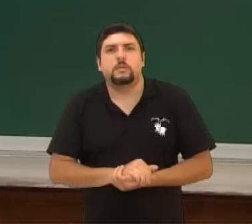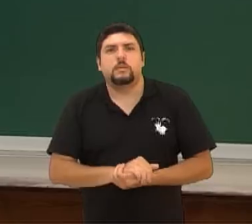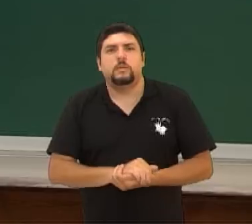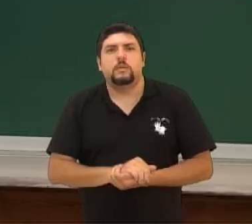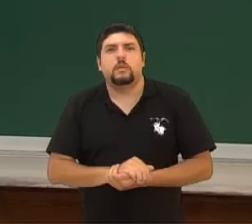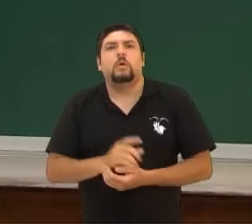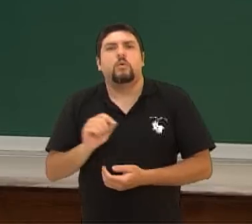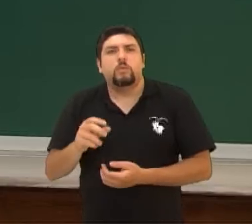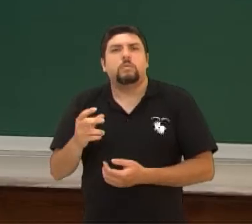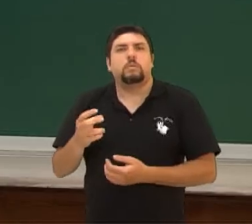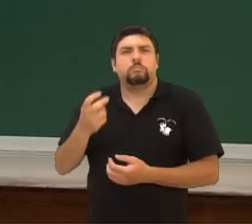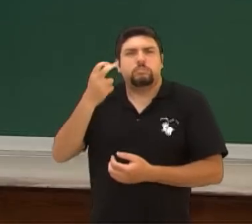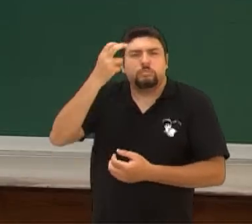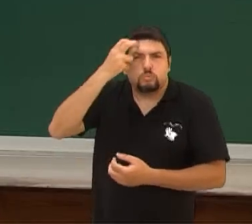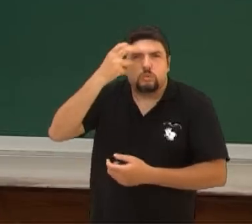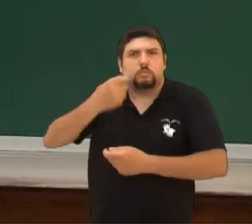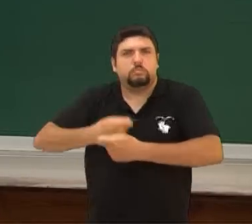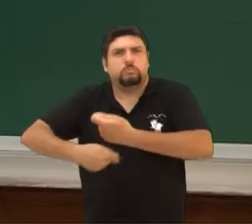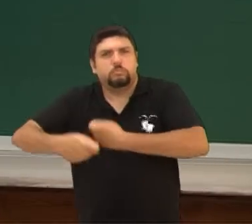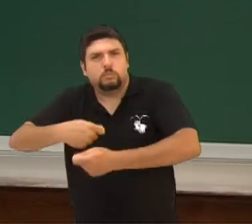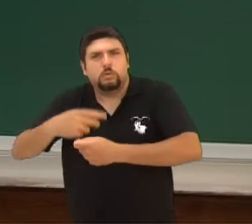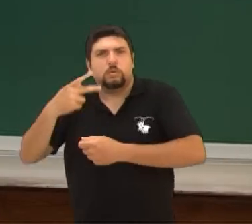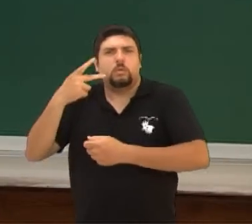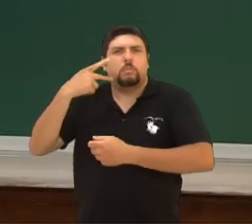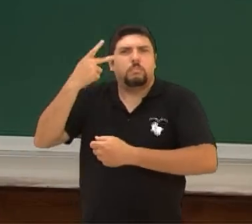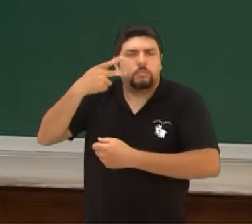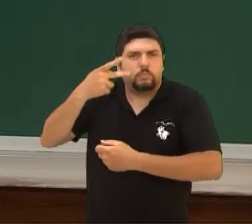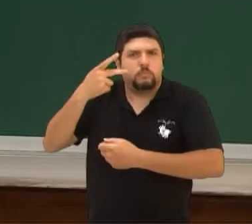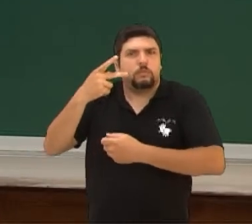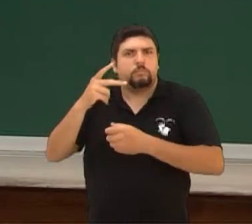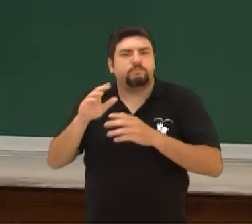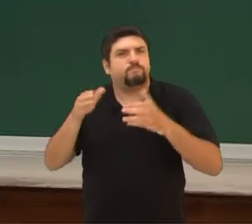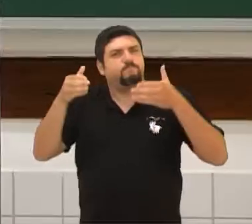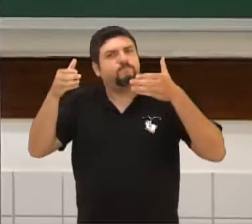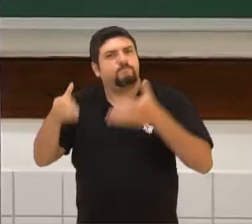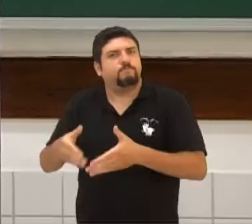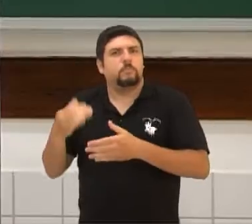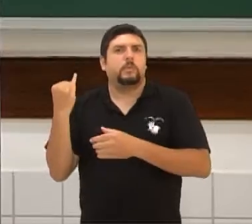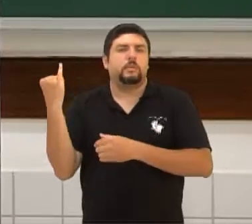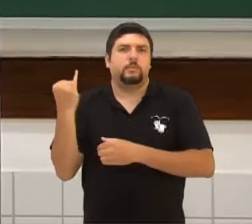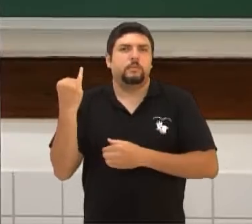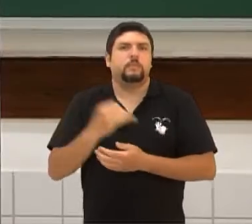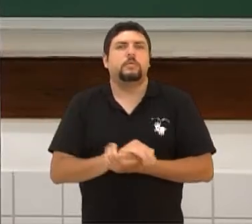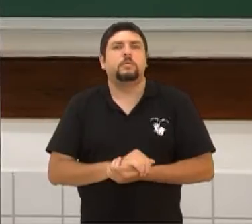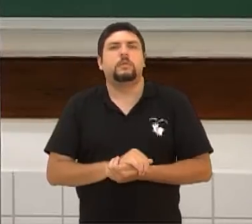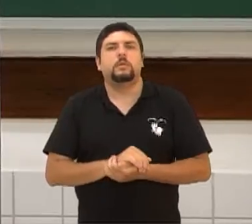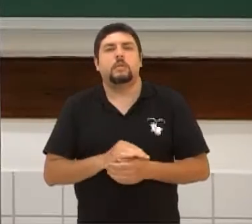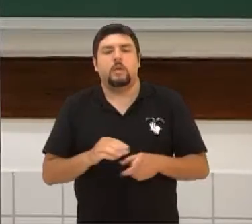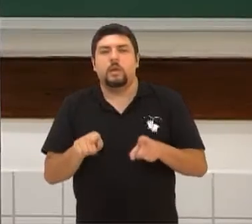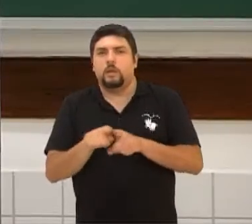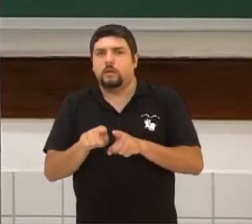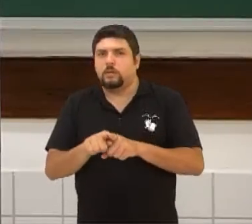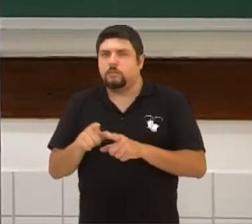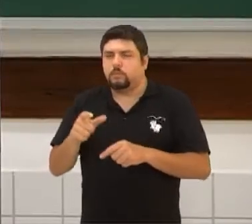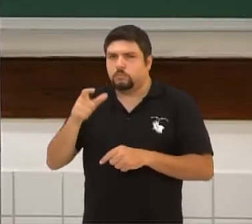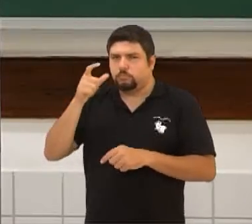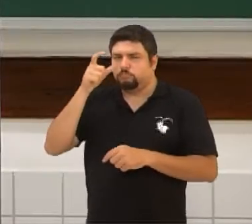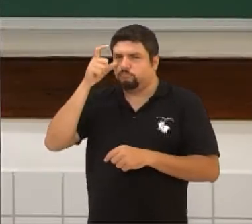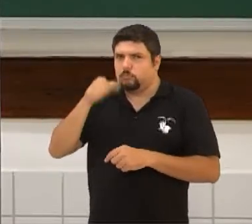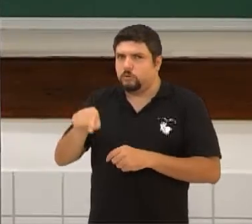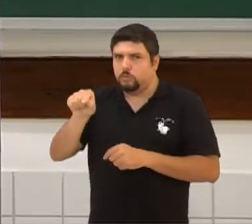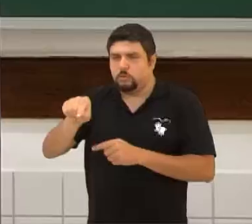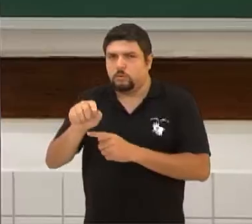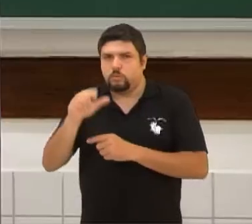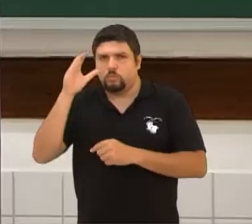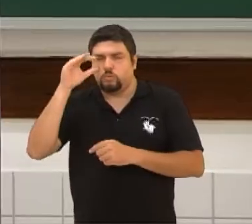cultural, administrativo, político da África do Sul. Uma cidade importantíssima. Outra curiosidade foi na cidade de Joanesburgo que nós